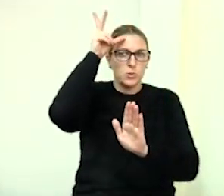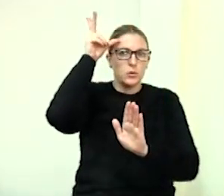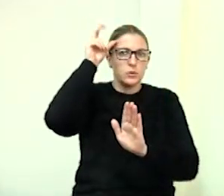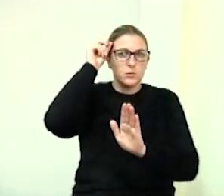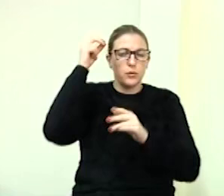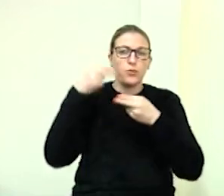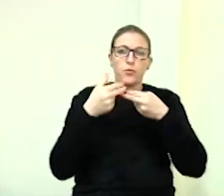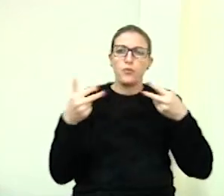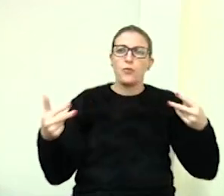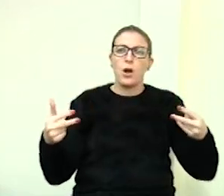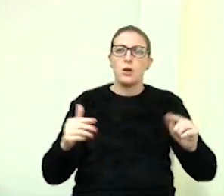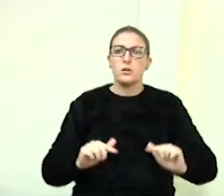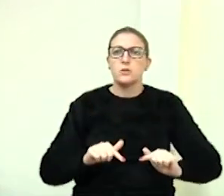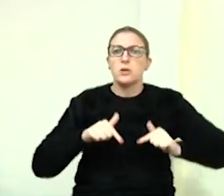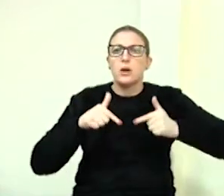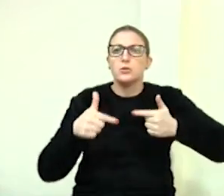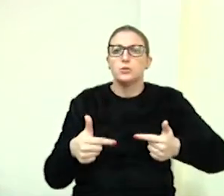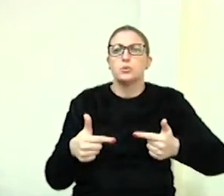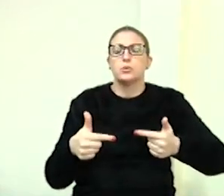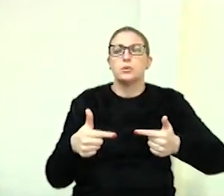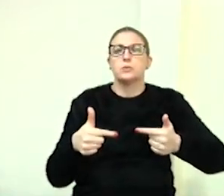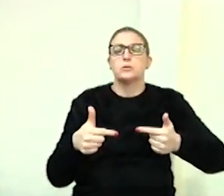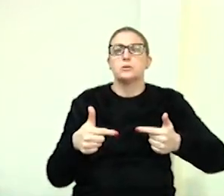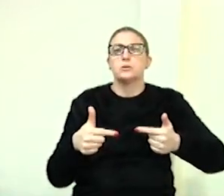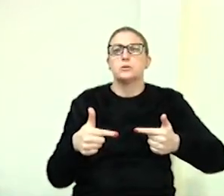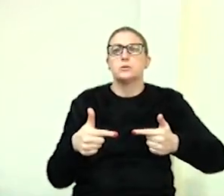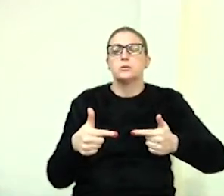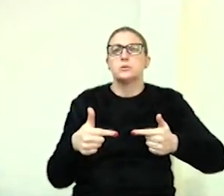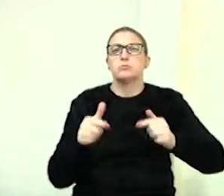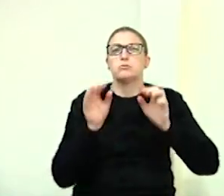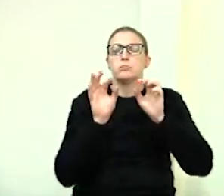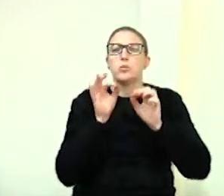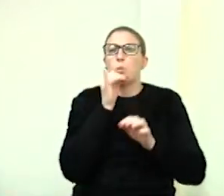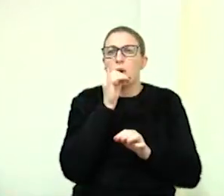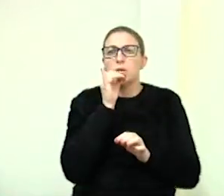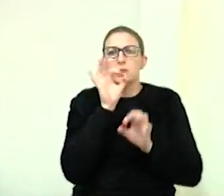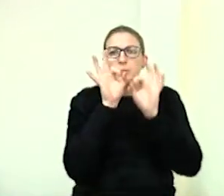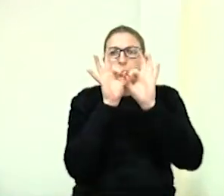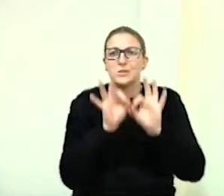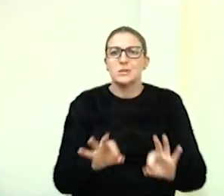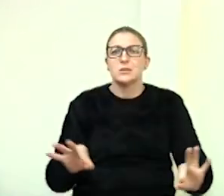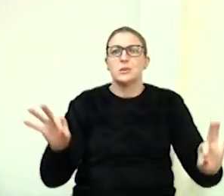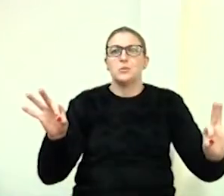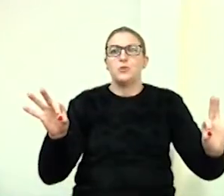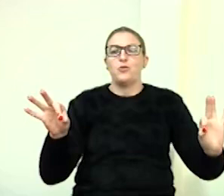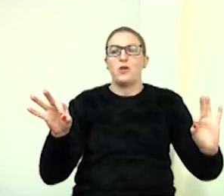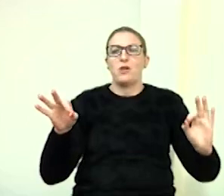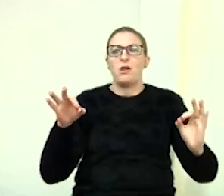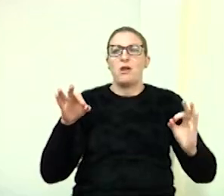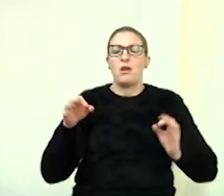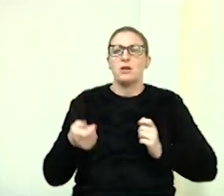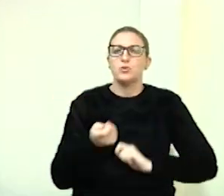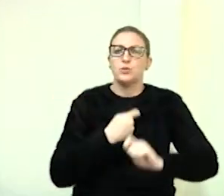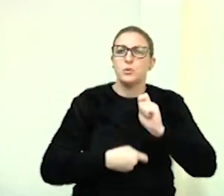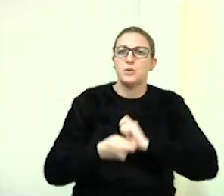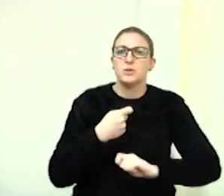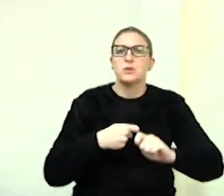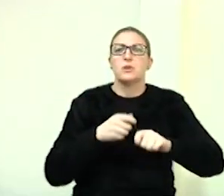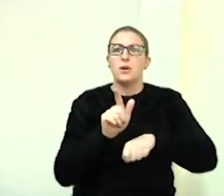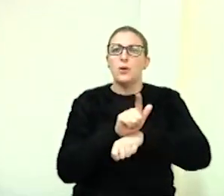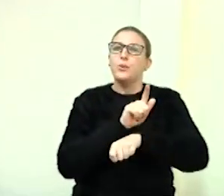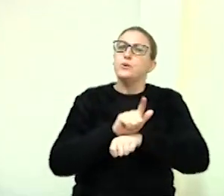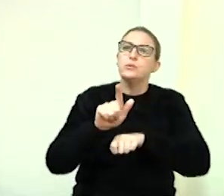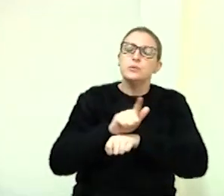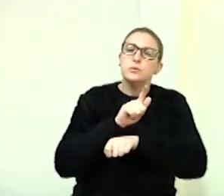várias medidas a serem adotadas na simplificação dos processos administrativos, na forma de gerenciar,